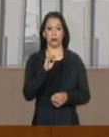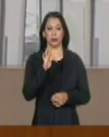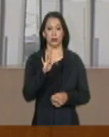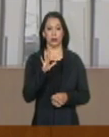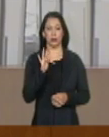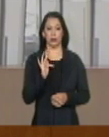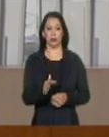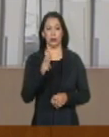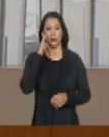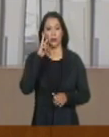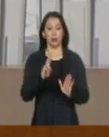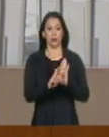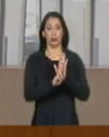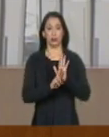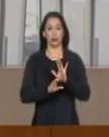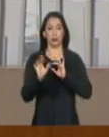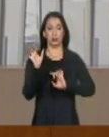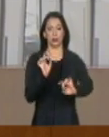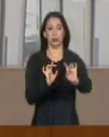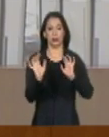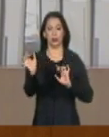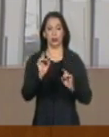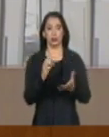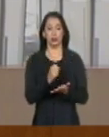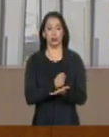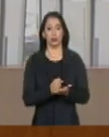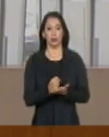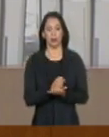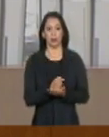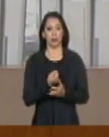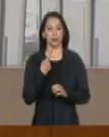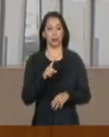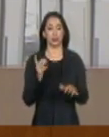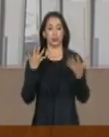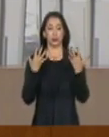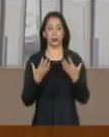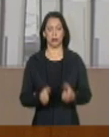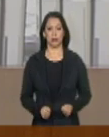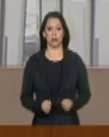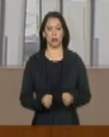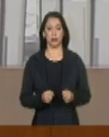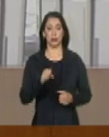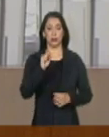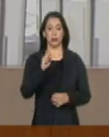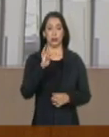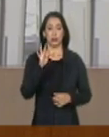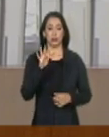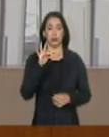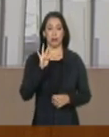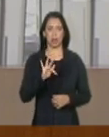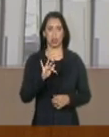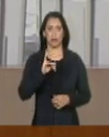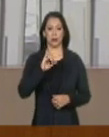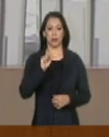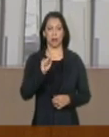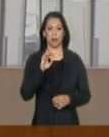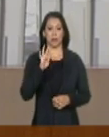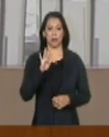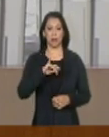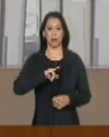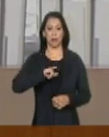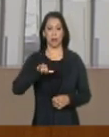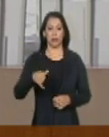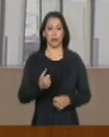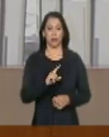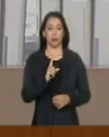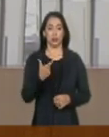recursos especial e extraordinário indeferidos na origem, porque inadmissíveis em decisões mantidas pelo STF e pelo STJ, não têm o condão de